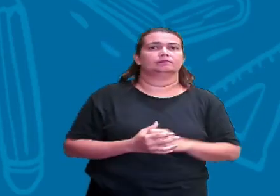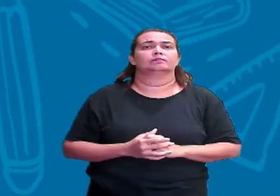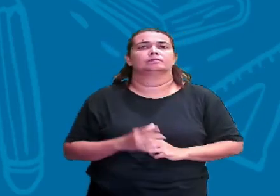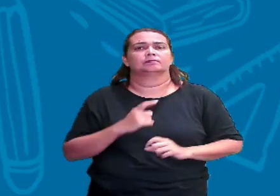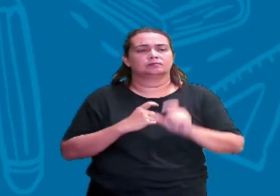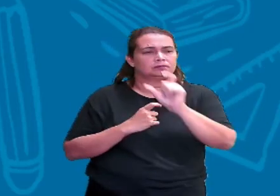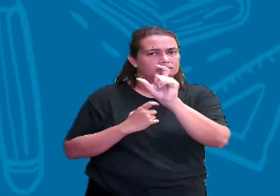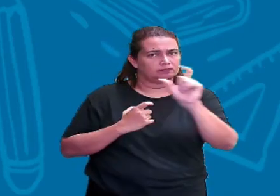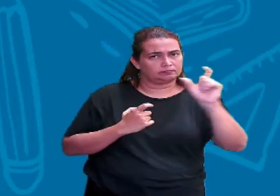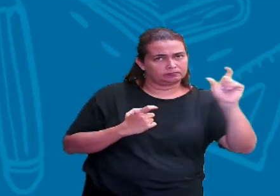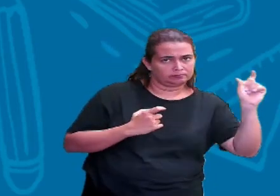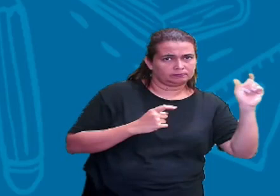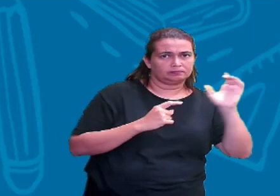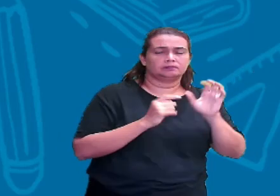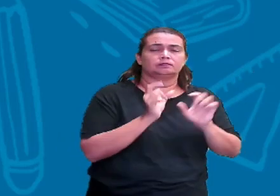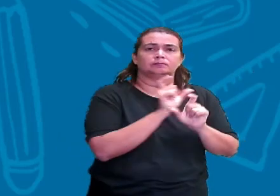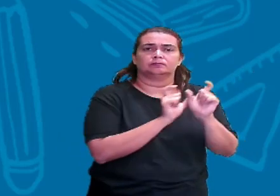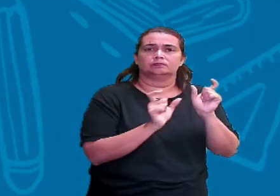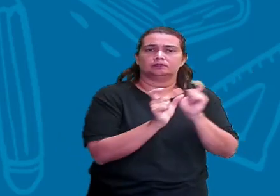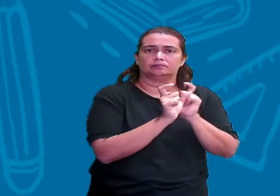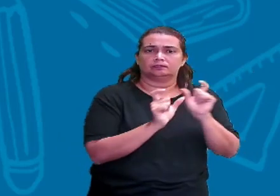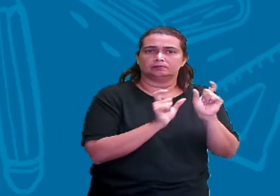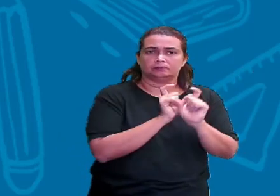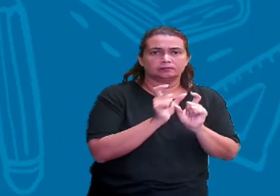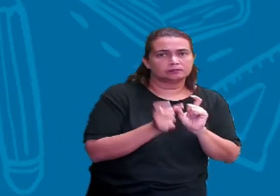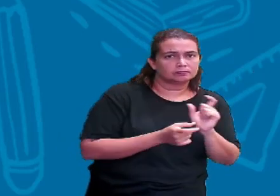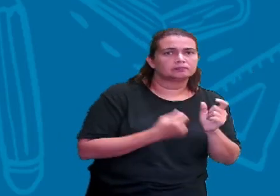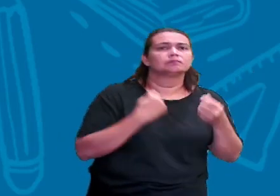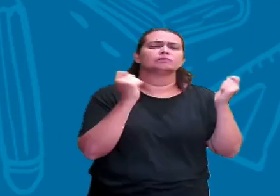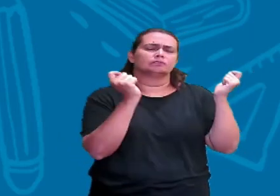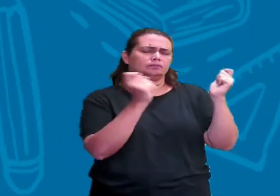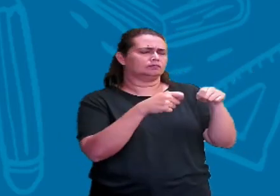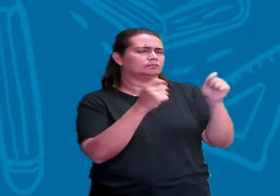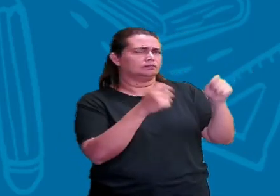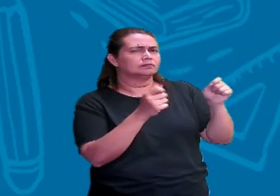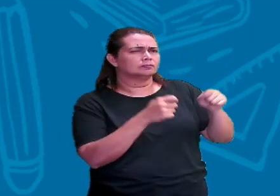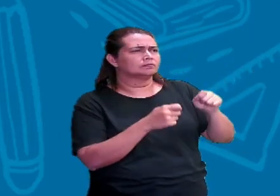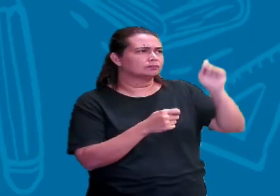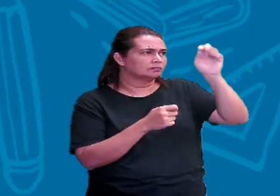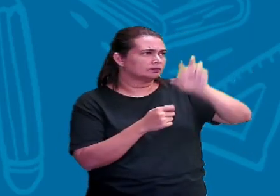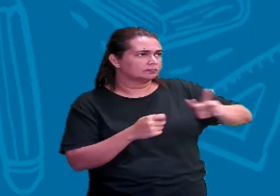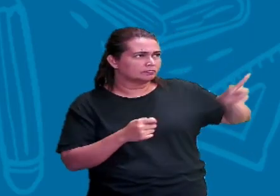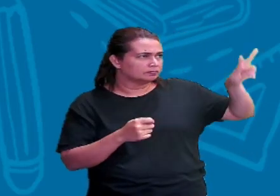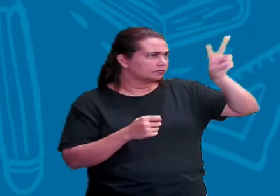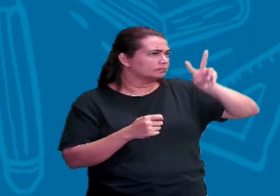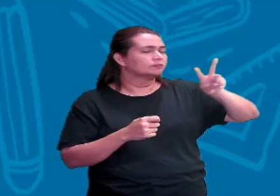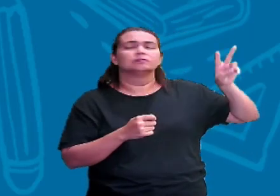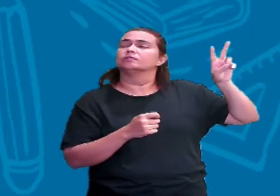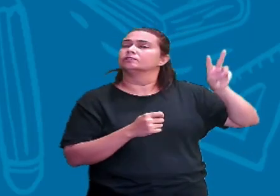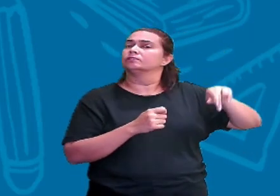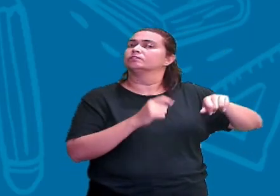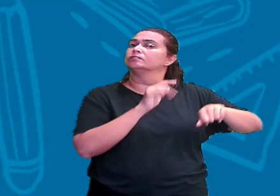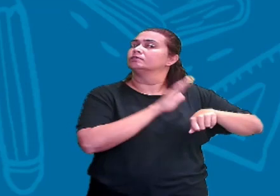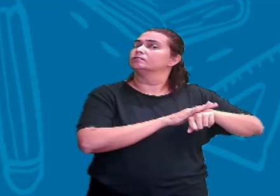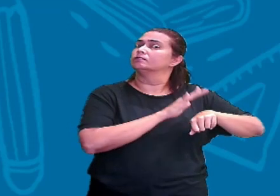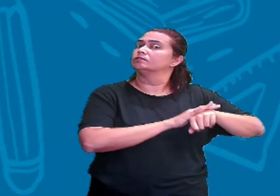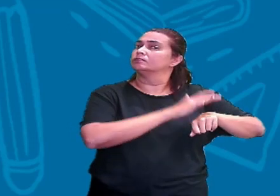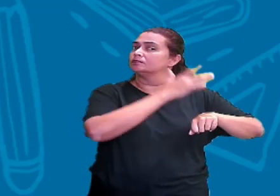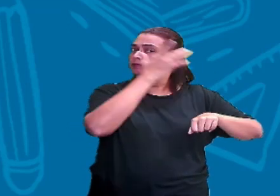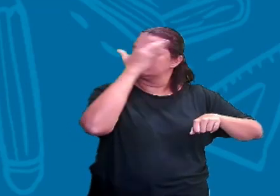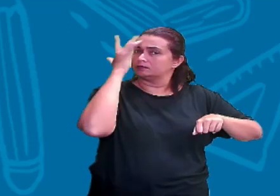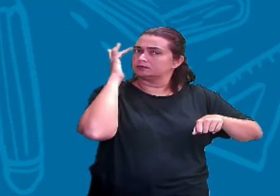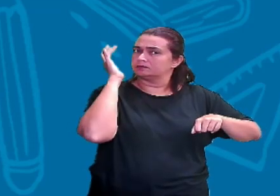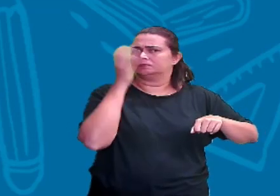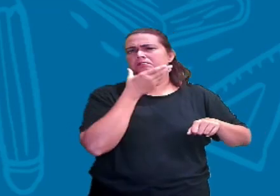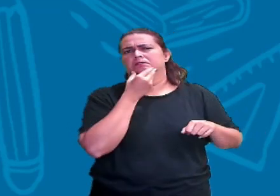certo? A gente pode dar às paisagens artificiais qualquer um desses nomes, né? São aquelas paisagens onde há intervenção do homem,